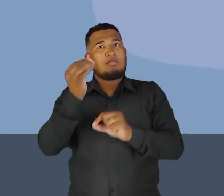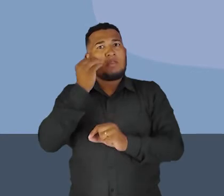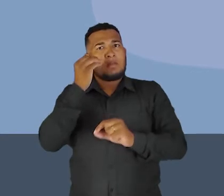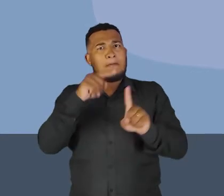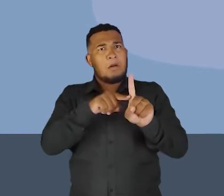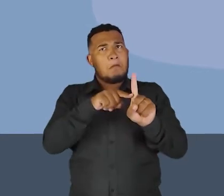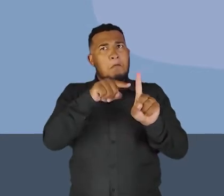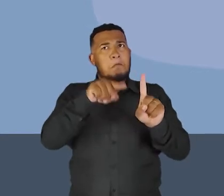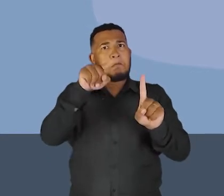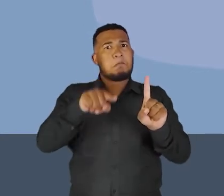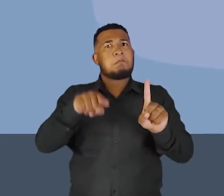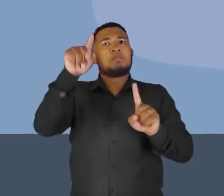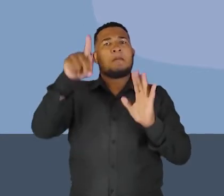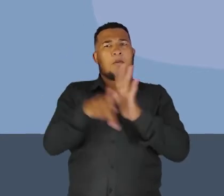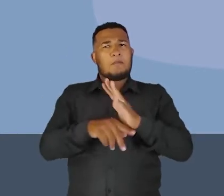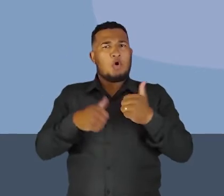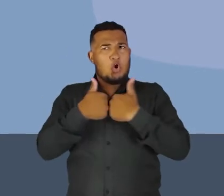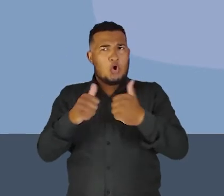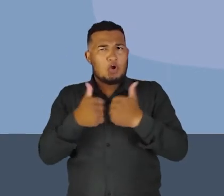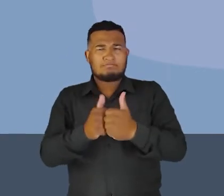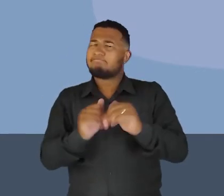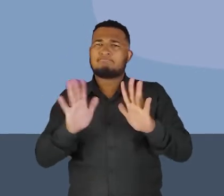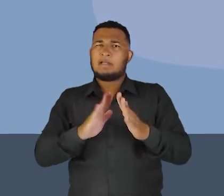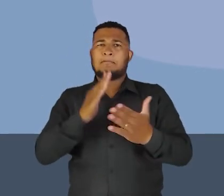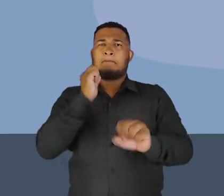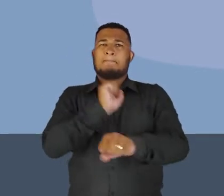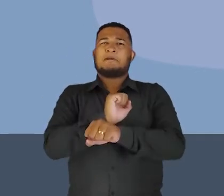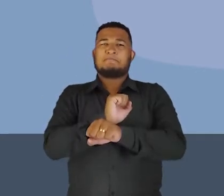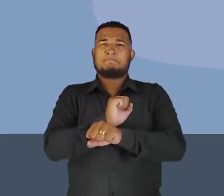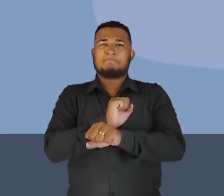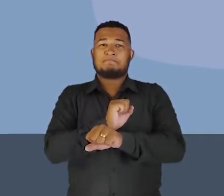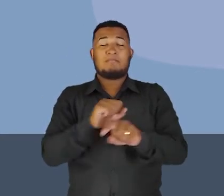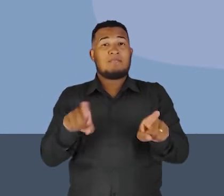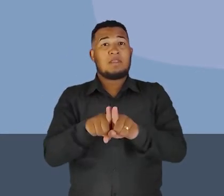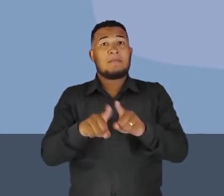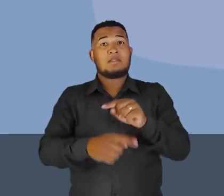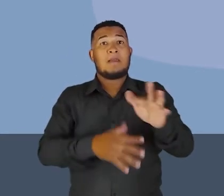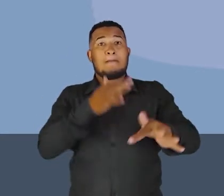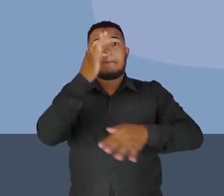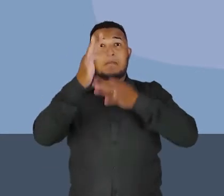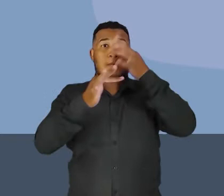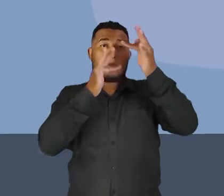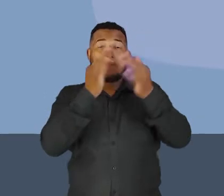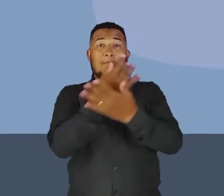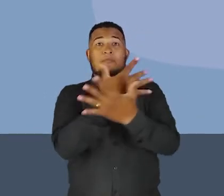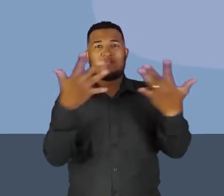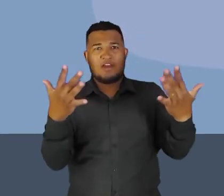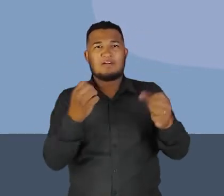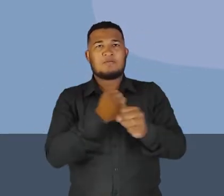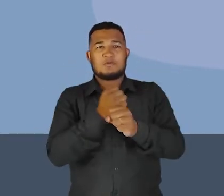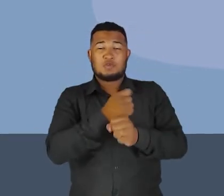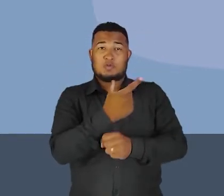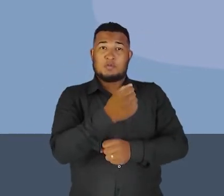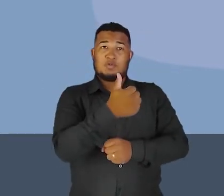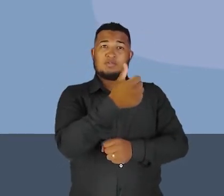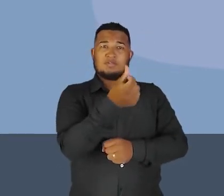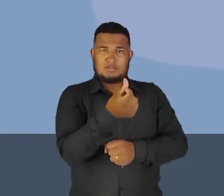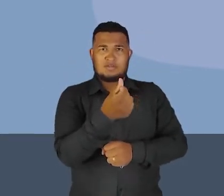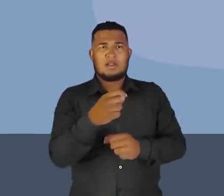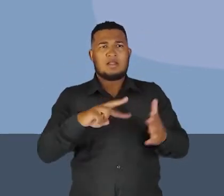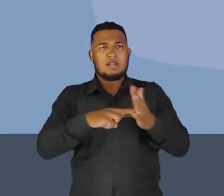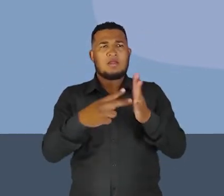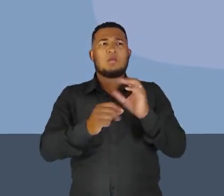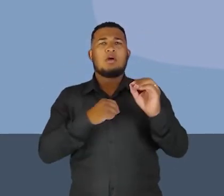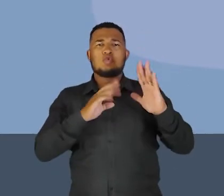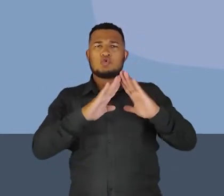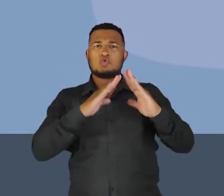nas tarifas de transporte público. A Primavera Secundarista, em 2016, que foi um movimento de ocupações de escola contra o